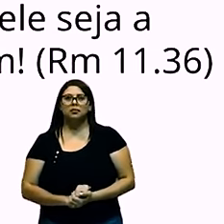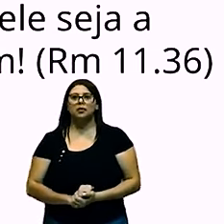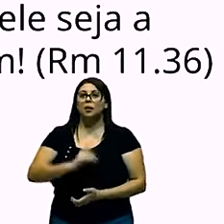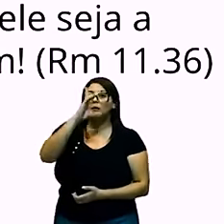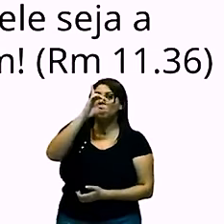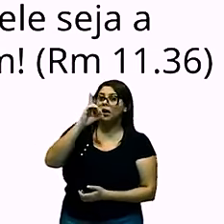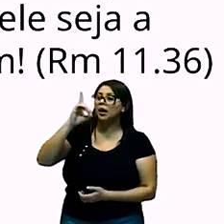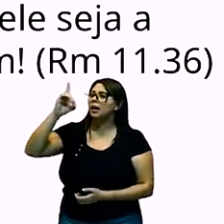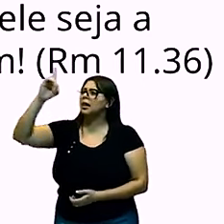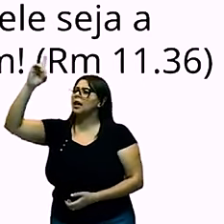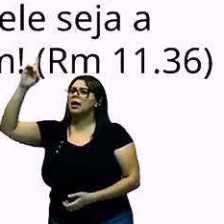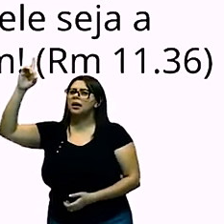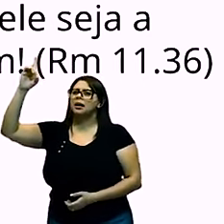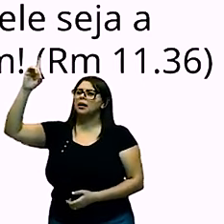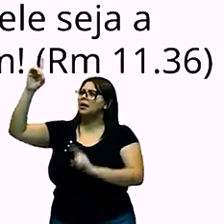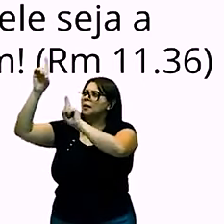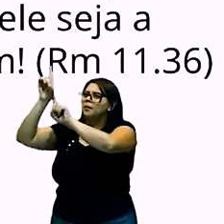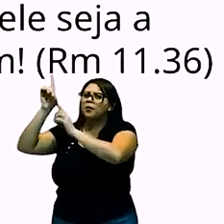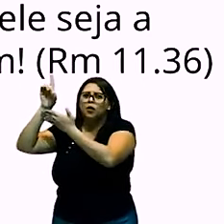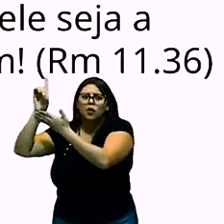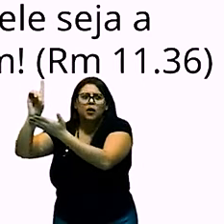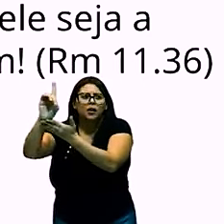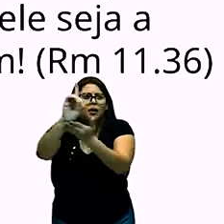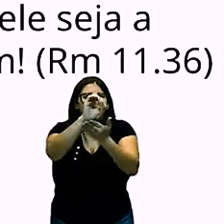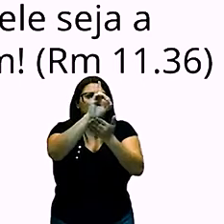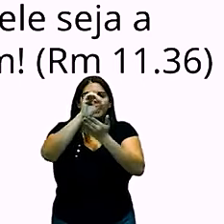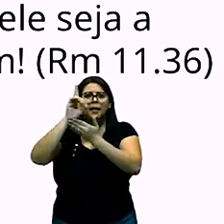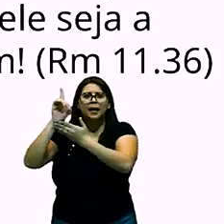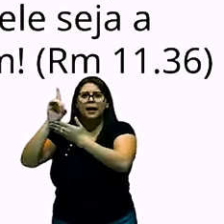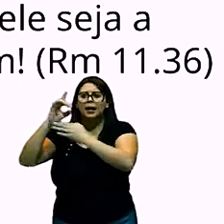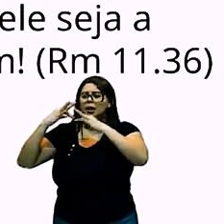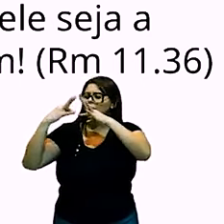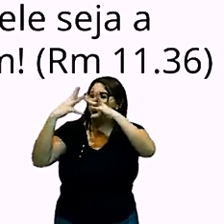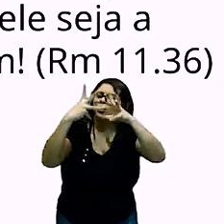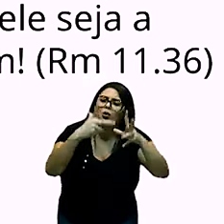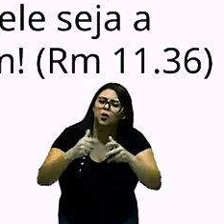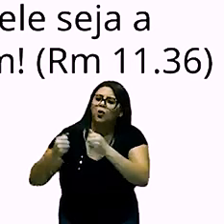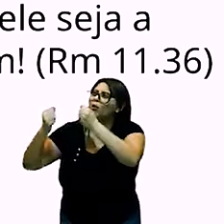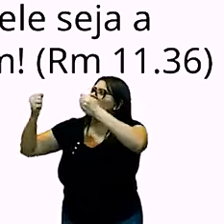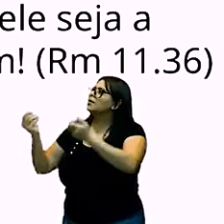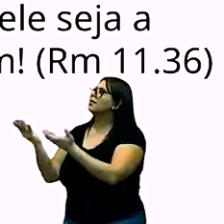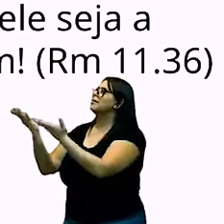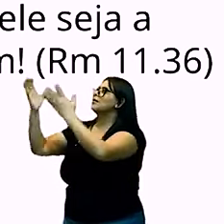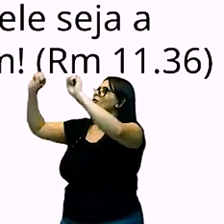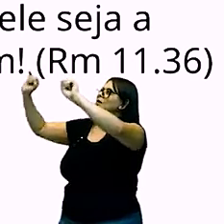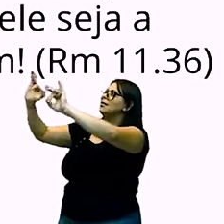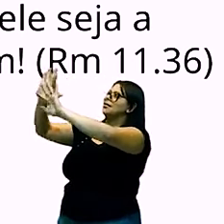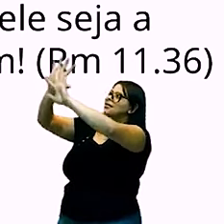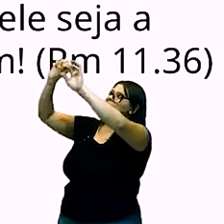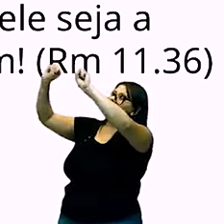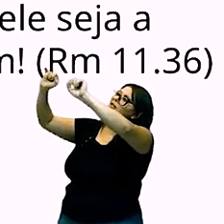dele, por meio dele, para ele são todas as coisas, a ele seja a glória para sempre.